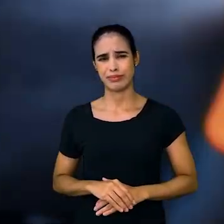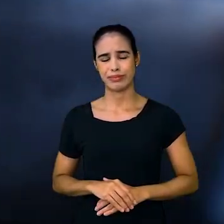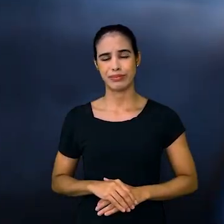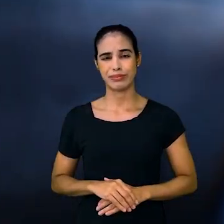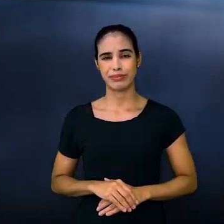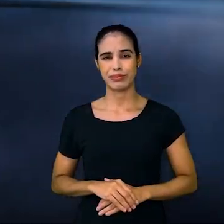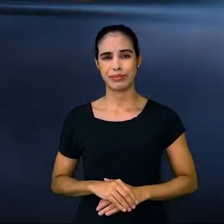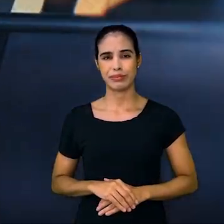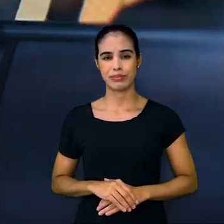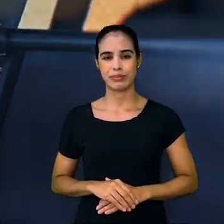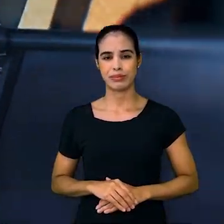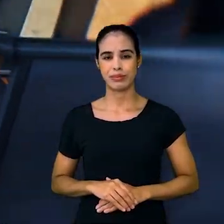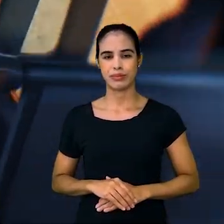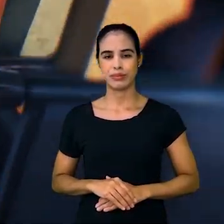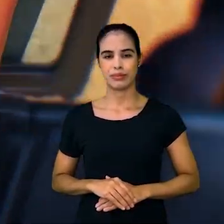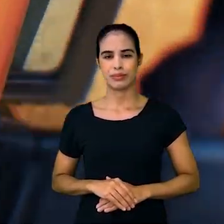né?